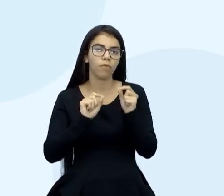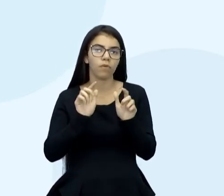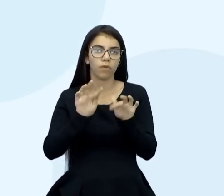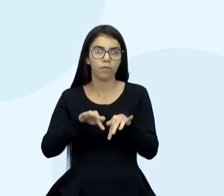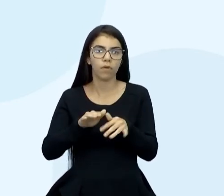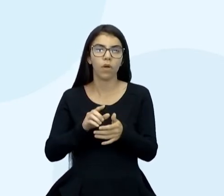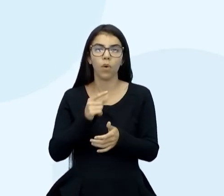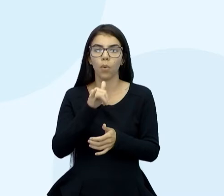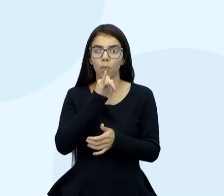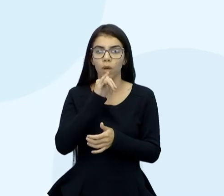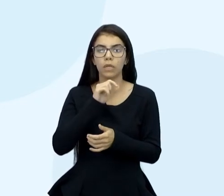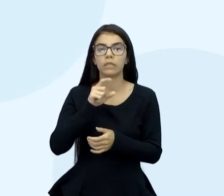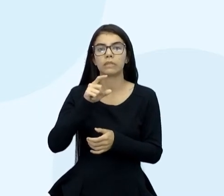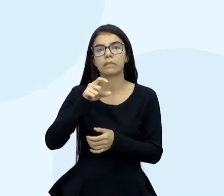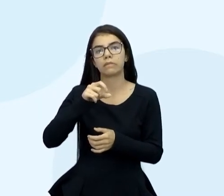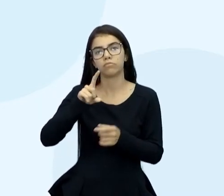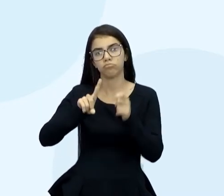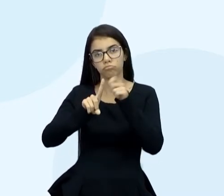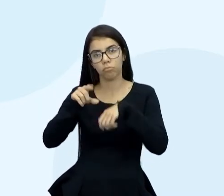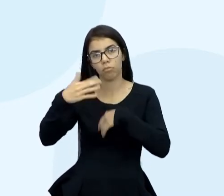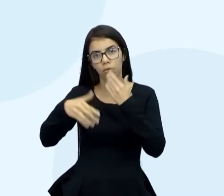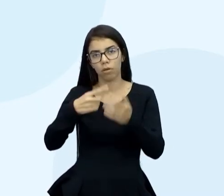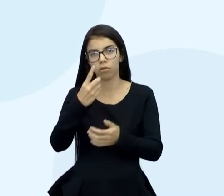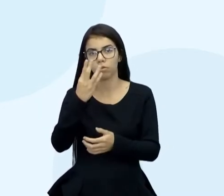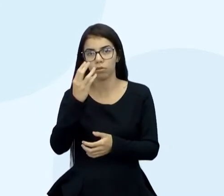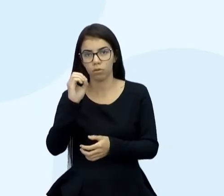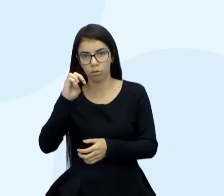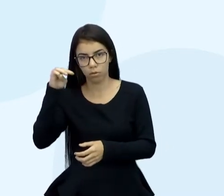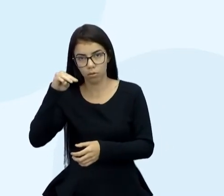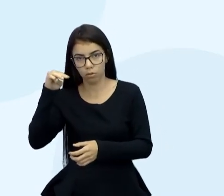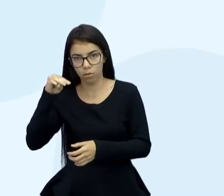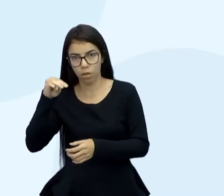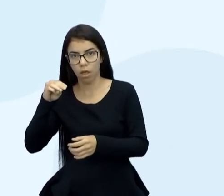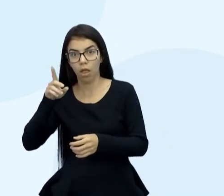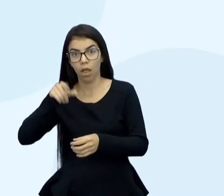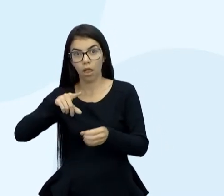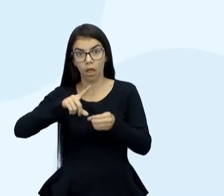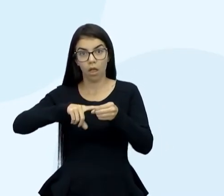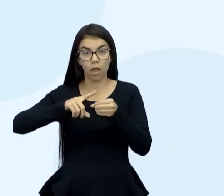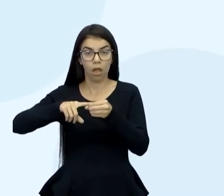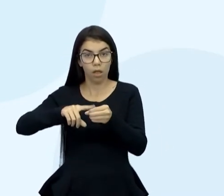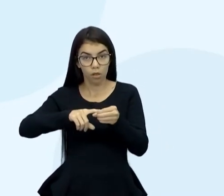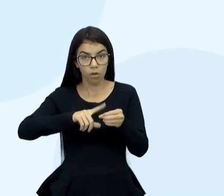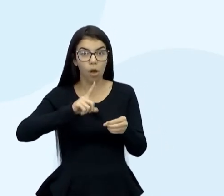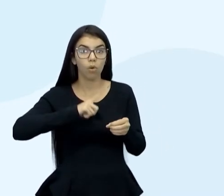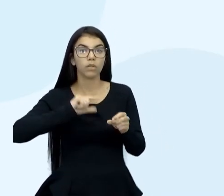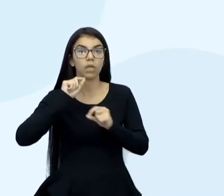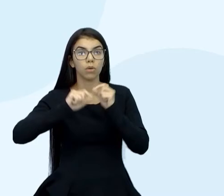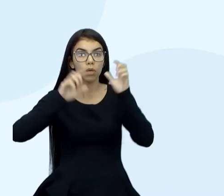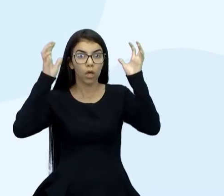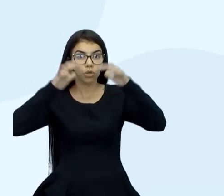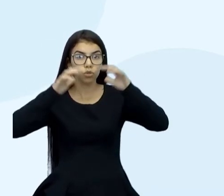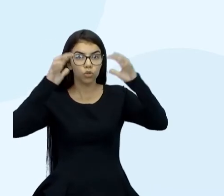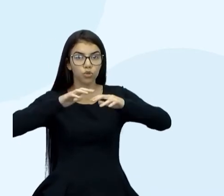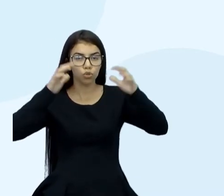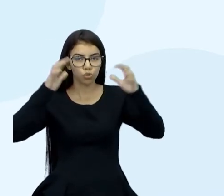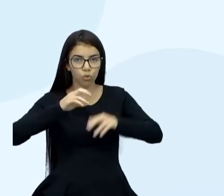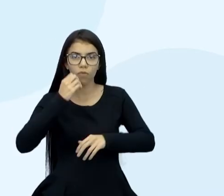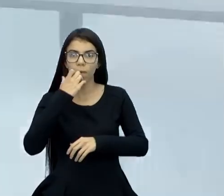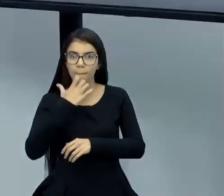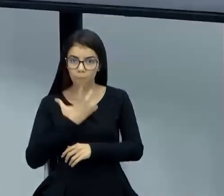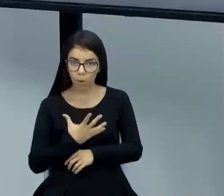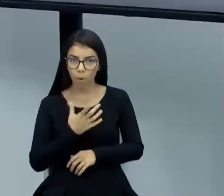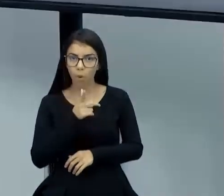chove 140 litros por mês, quer dizer que a região tem um bom nível de chuvas, né? Mas